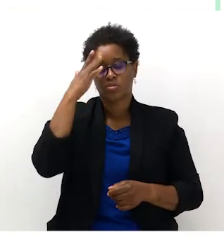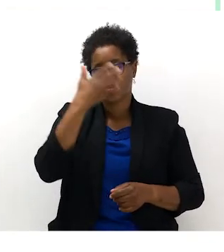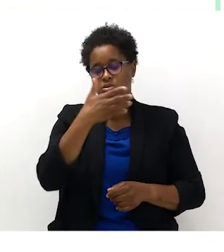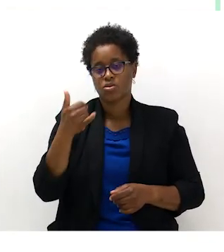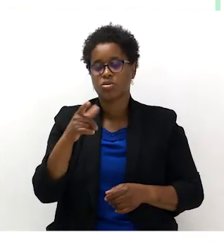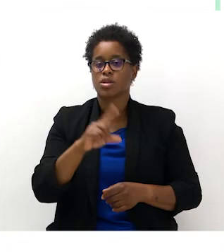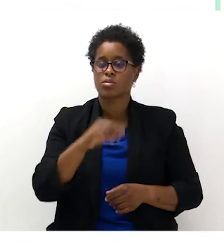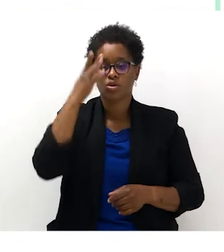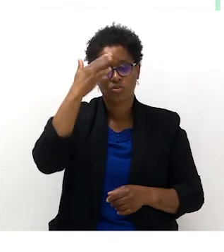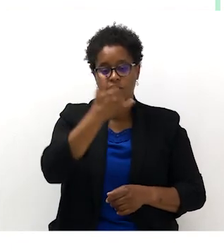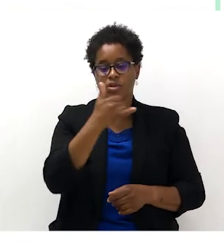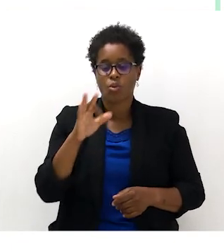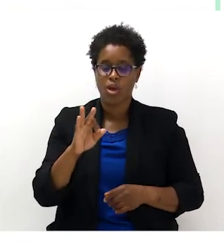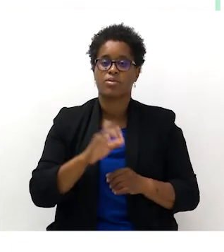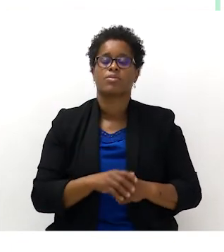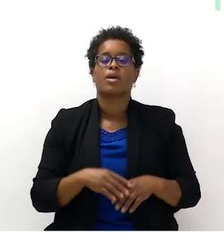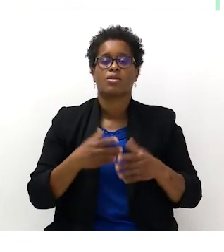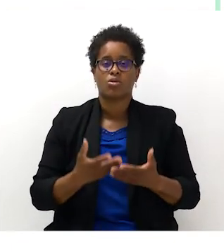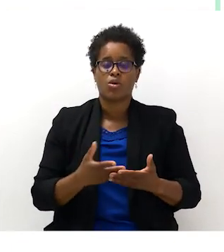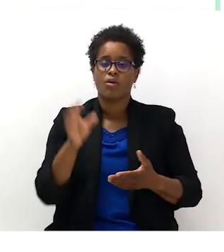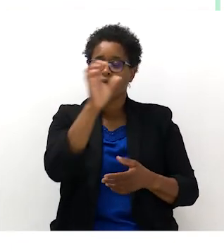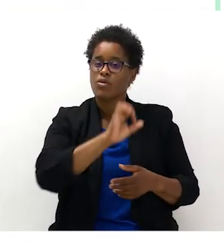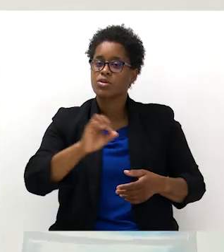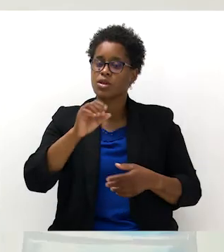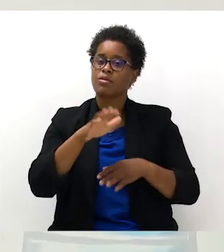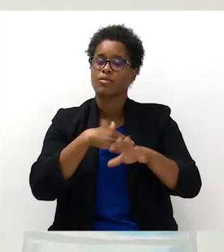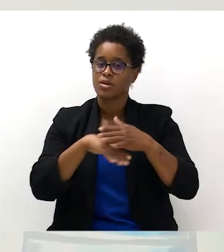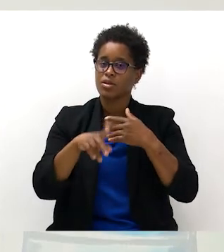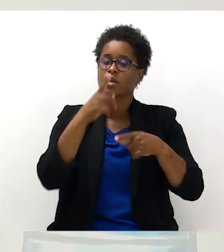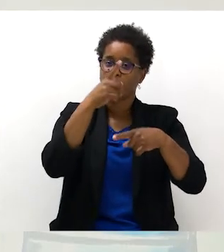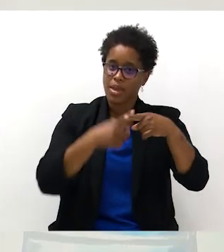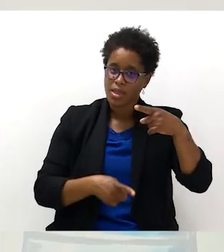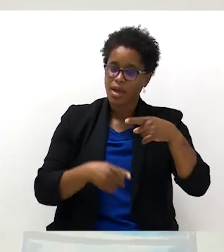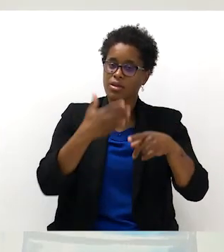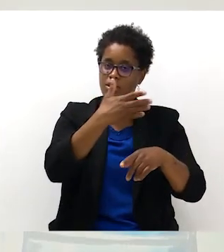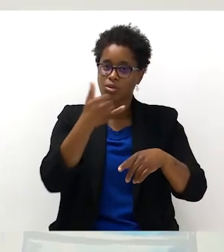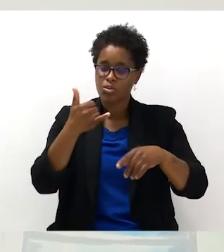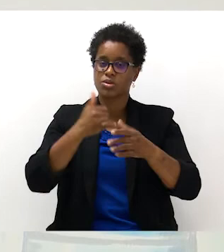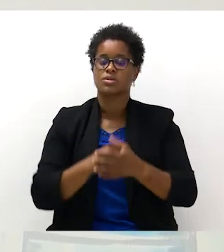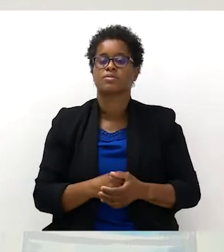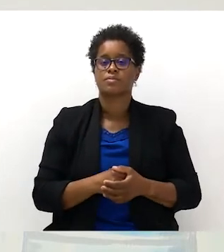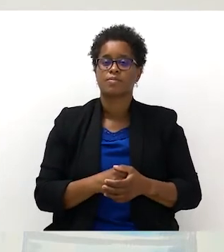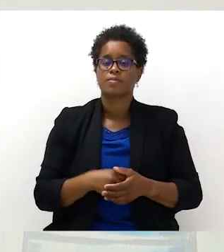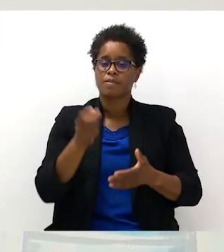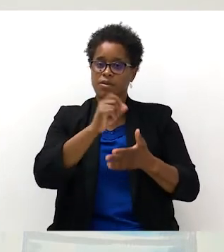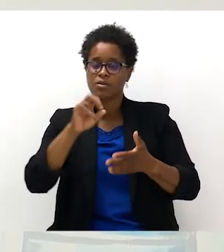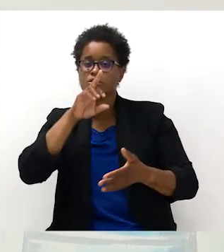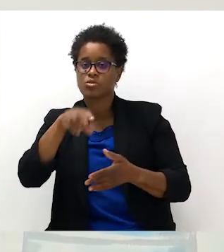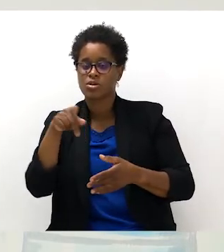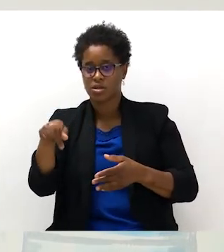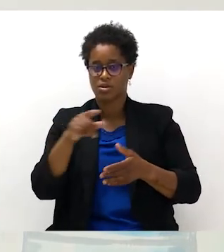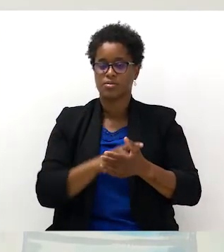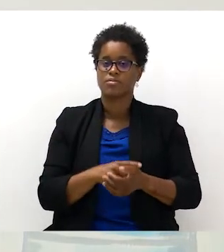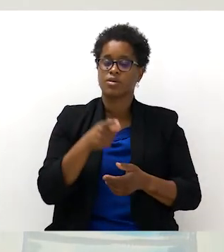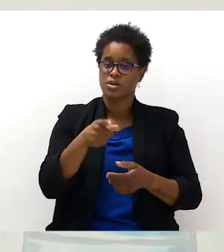número 24. Então, vamos calcular a metade de 12. Vamos pôr o resultado aqui.